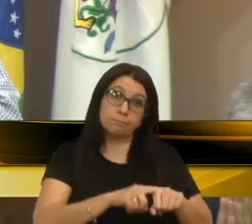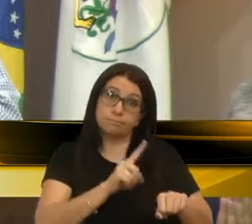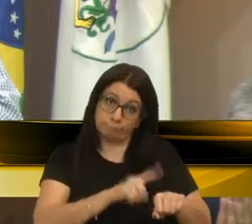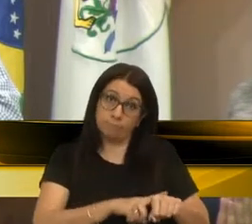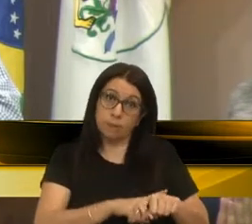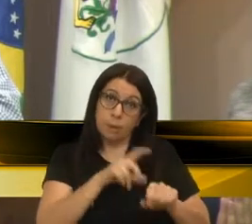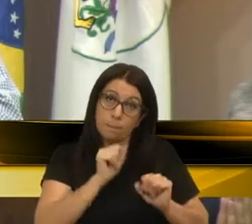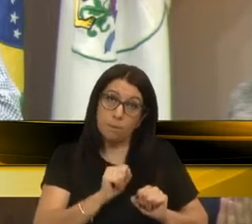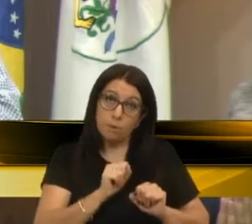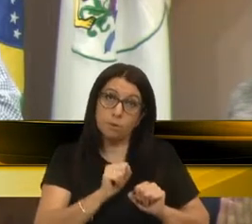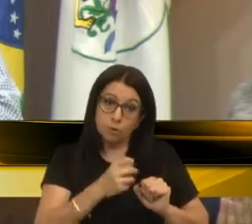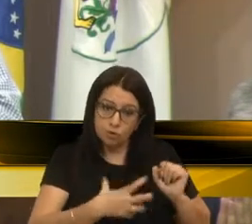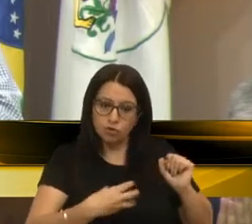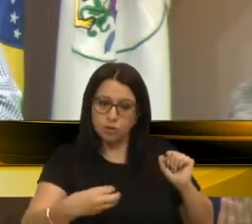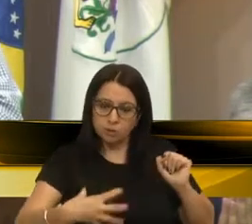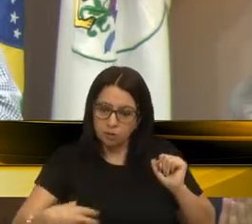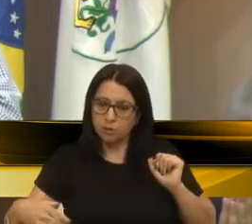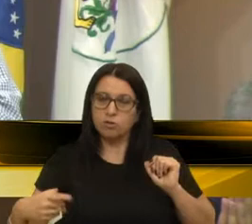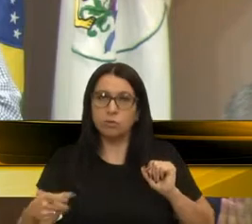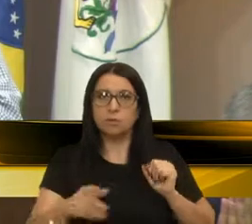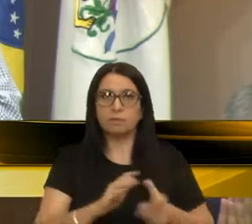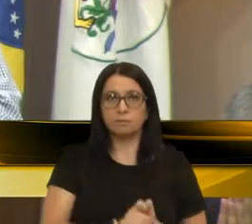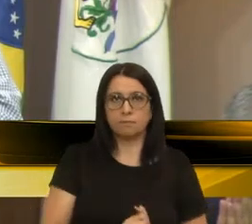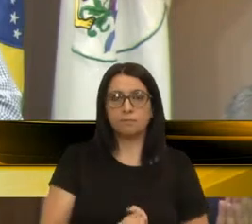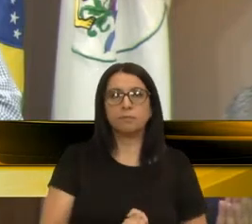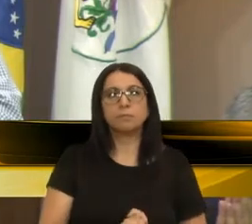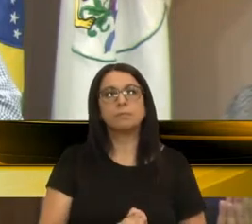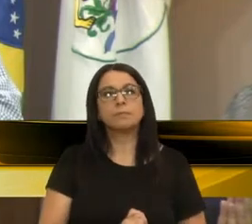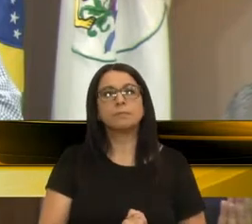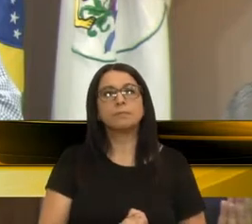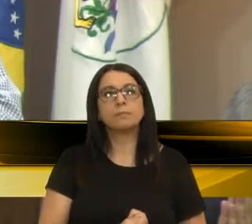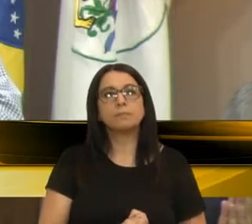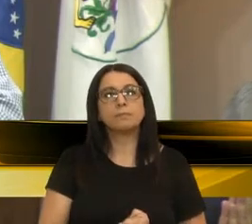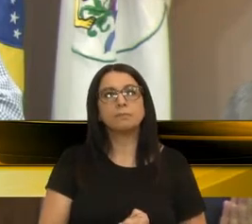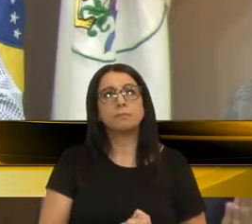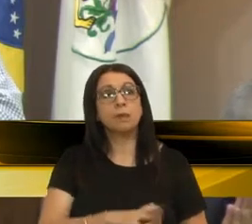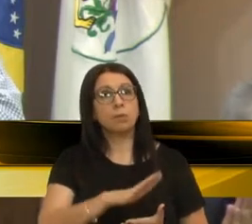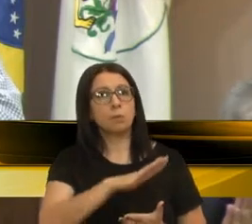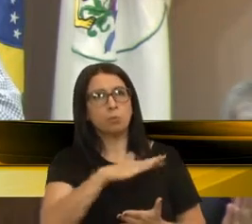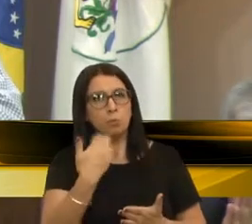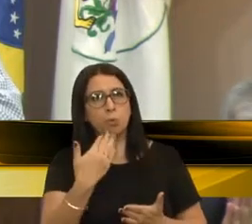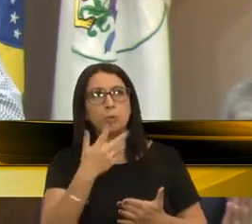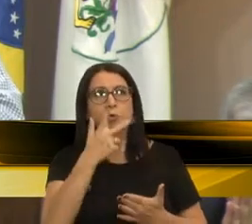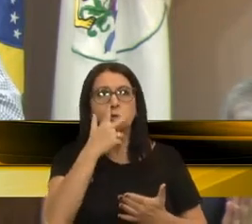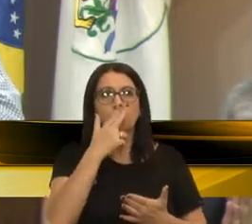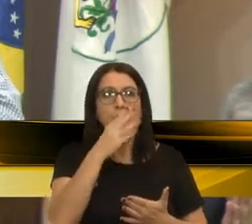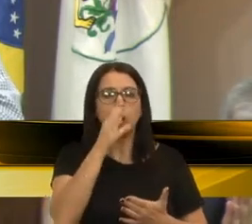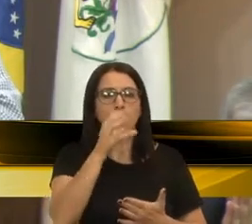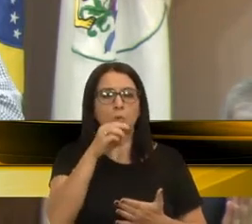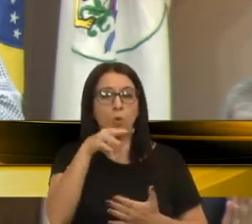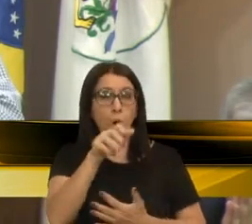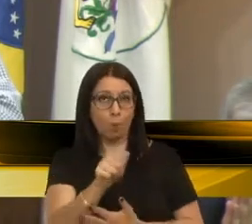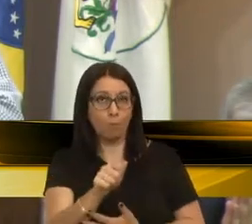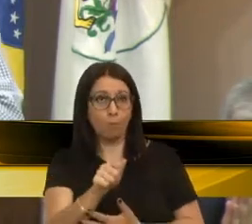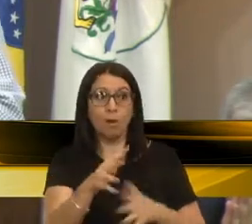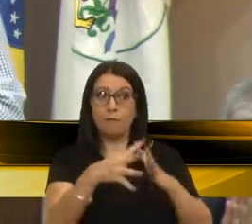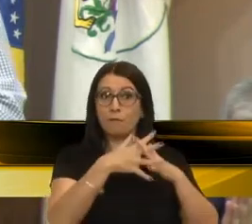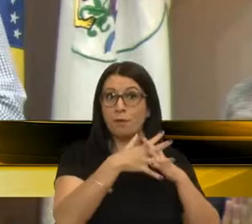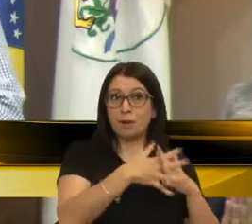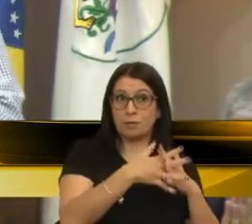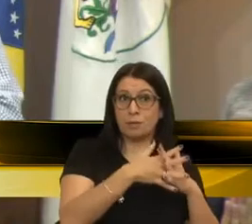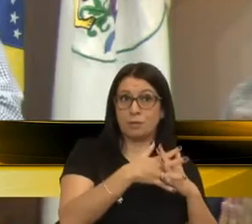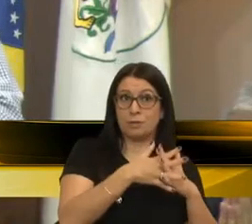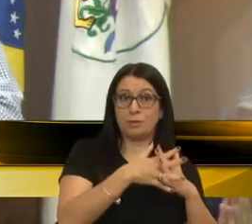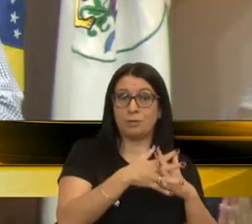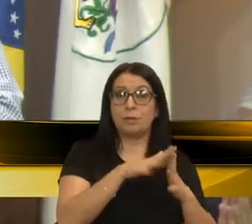se pode retirar os órgãos viáveis. A morte cerebral é o mesmo que coma, existe muita confusão nesse sentido. A